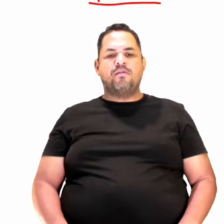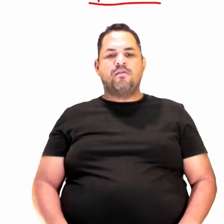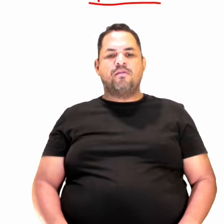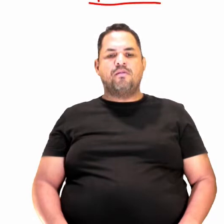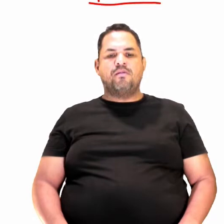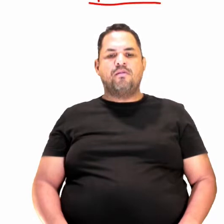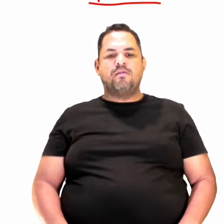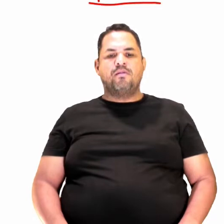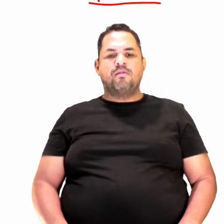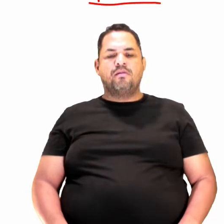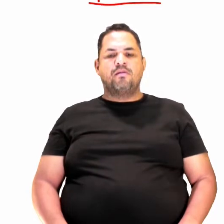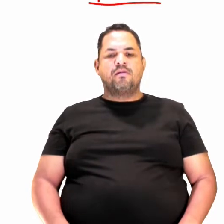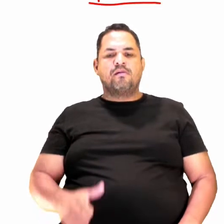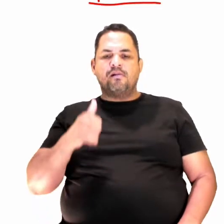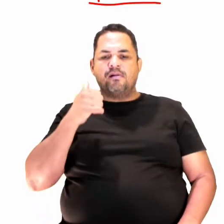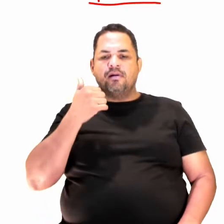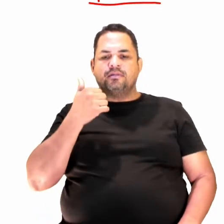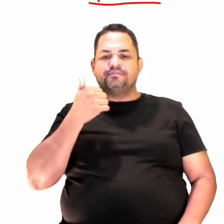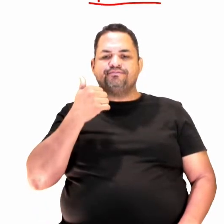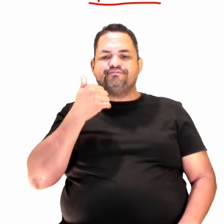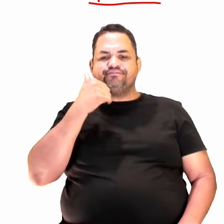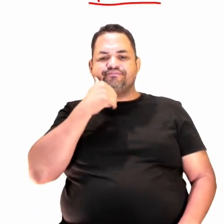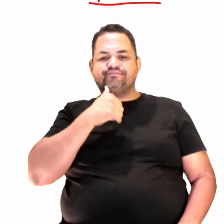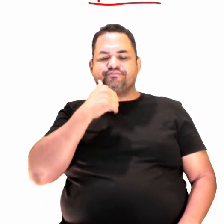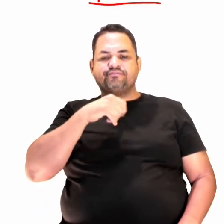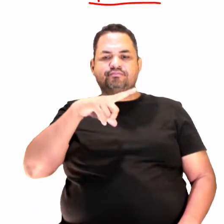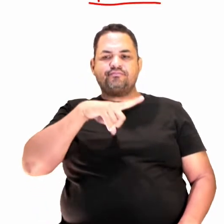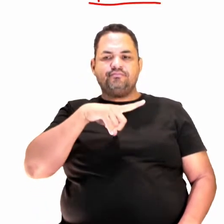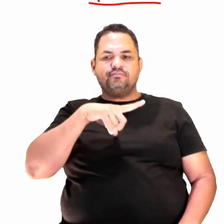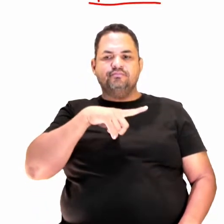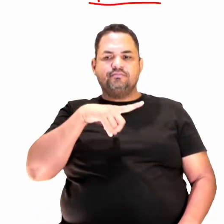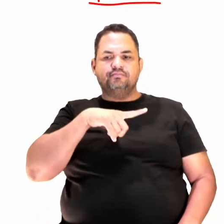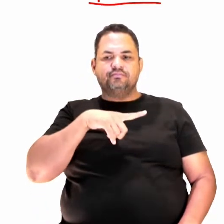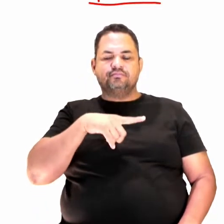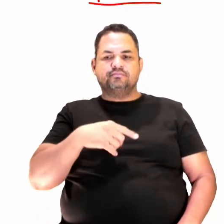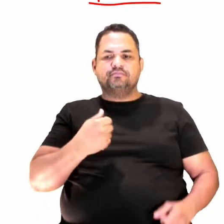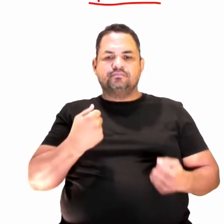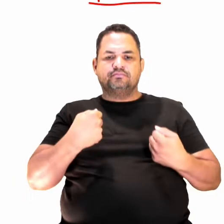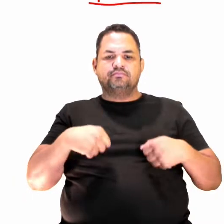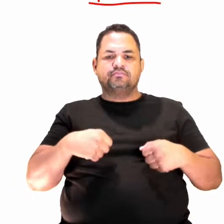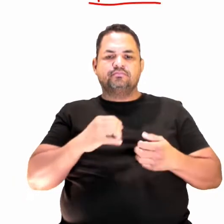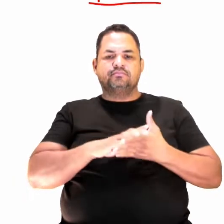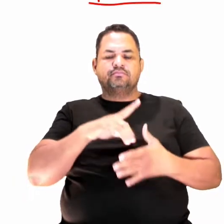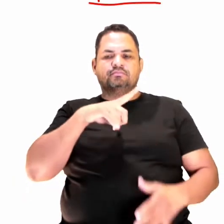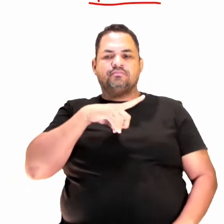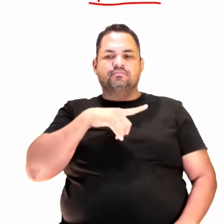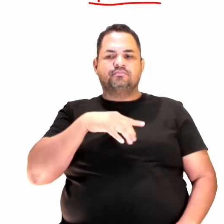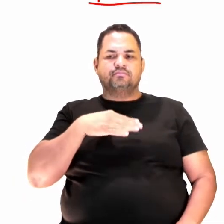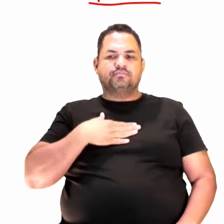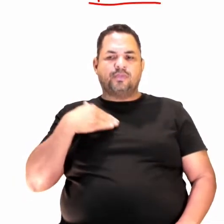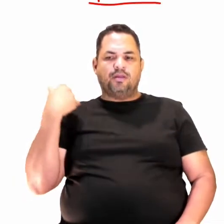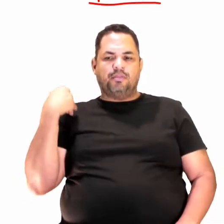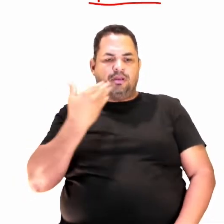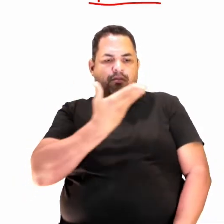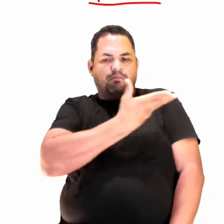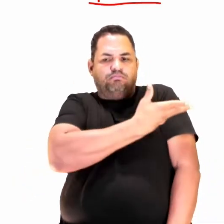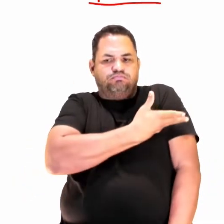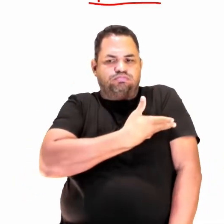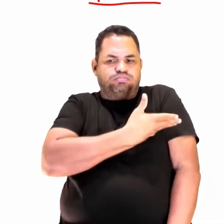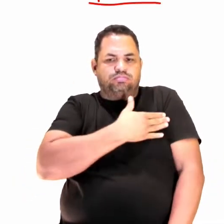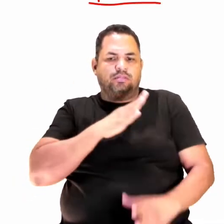o verbo to be, claro, com certeza ele sempre está presente, e o verbo to have, ou seja, o to be, que